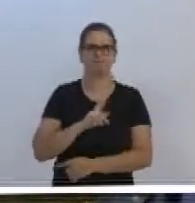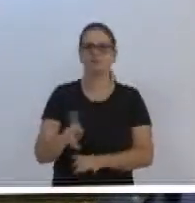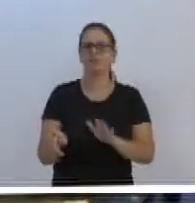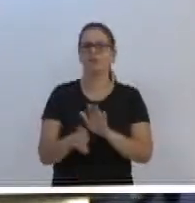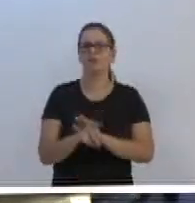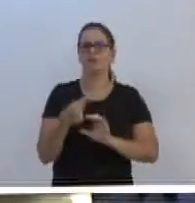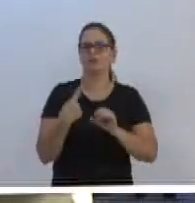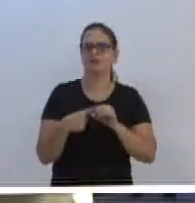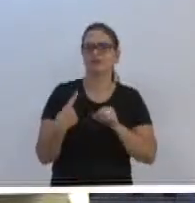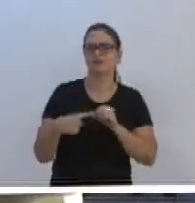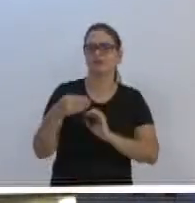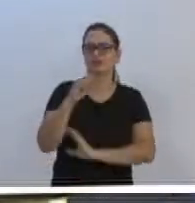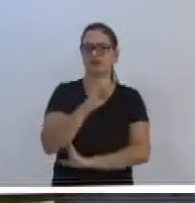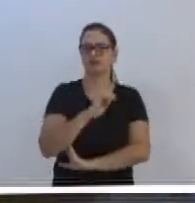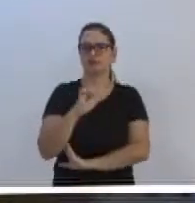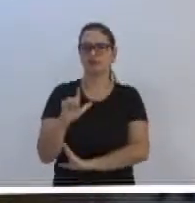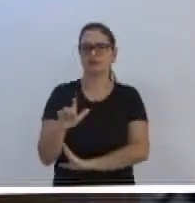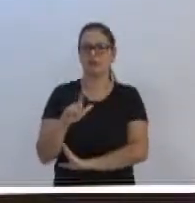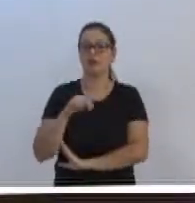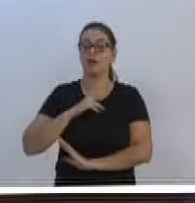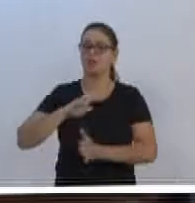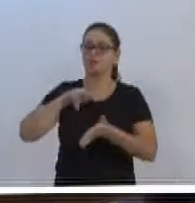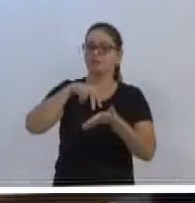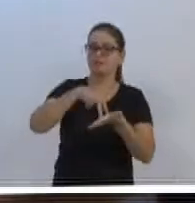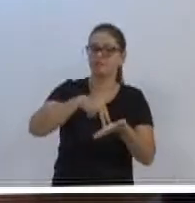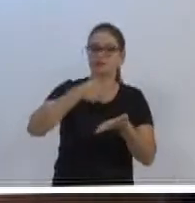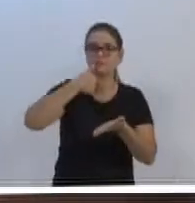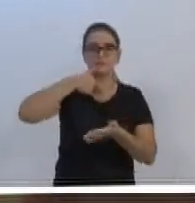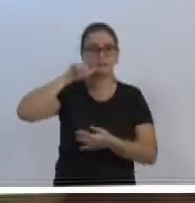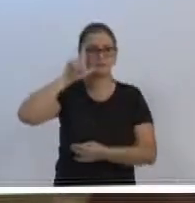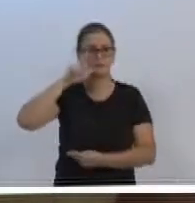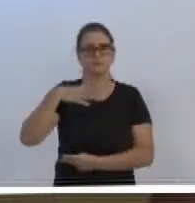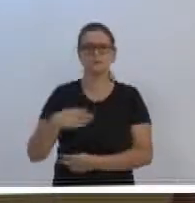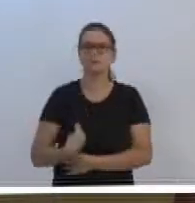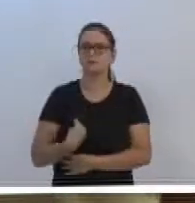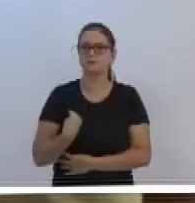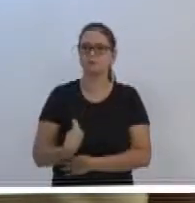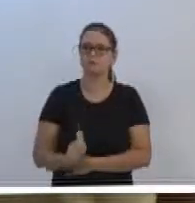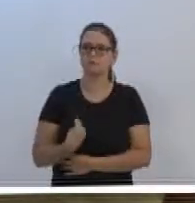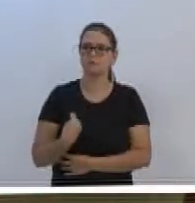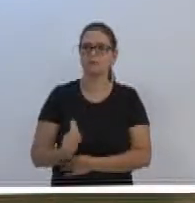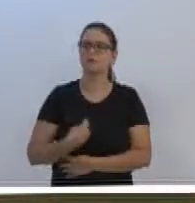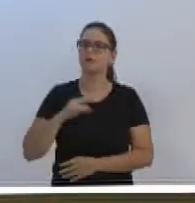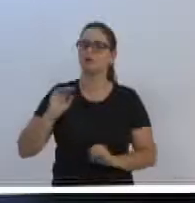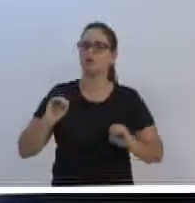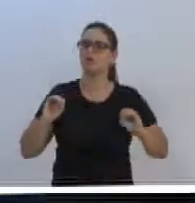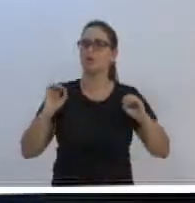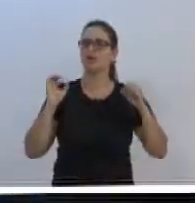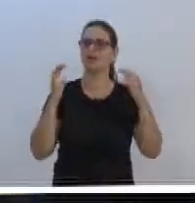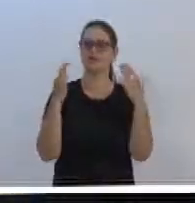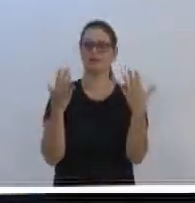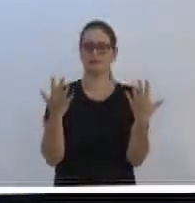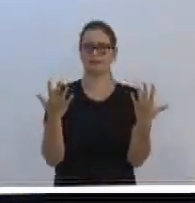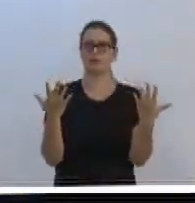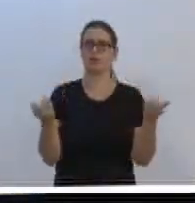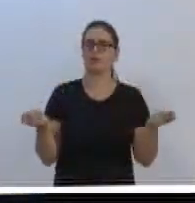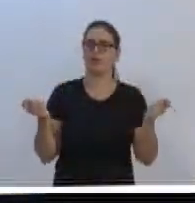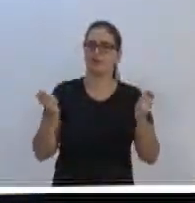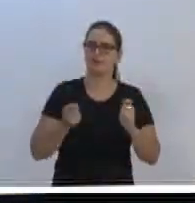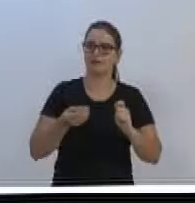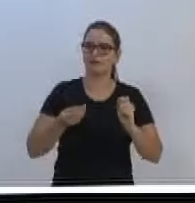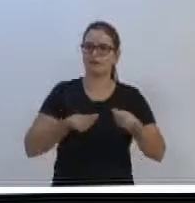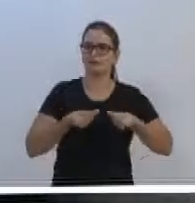e na estiveram presente principalmente num evento onde pôde entregar